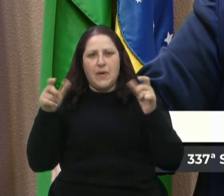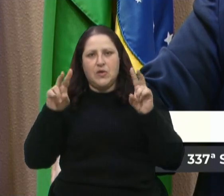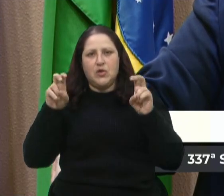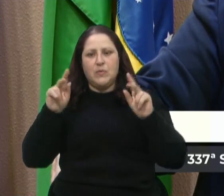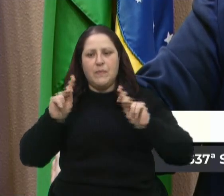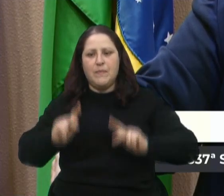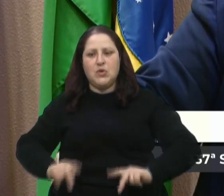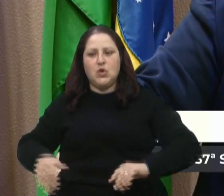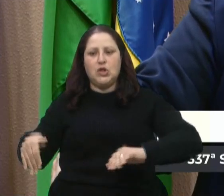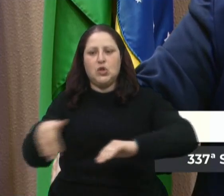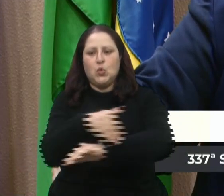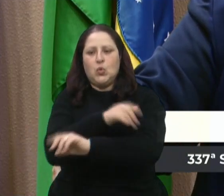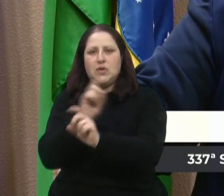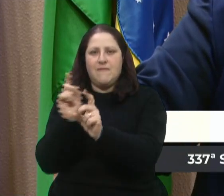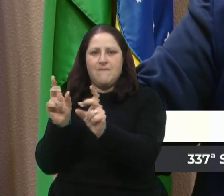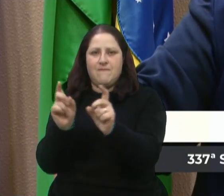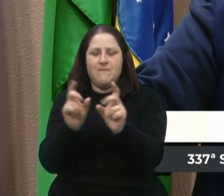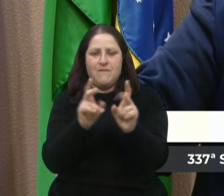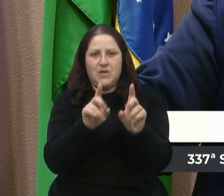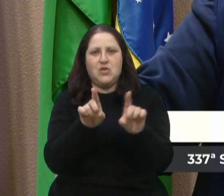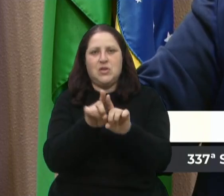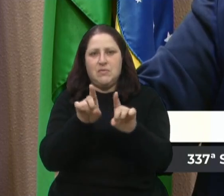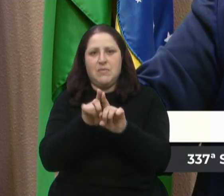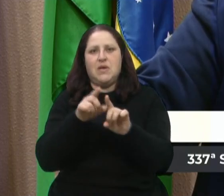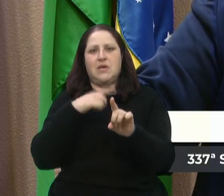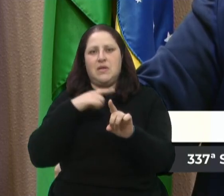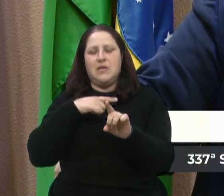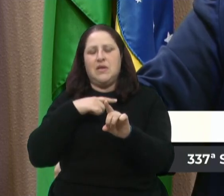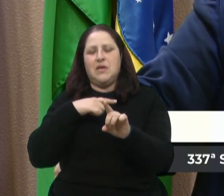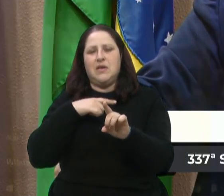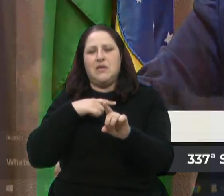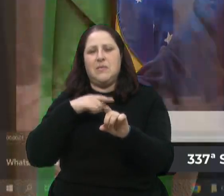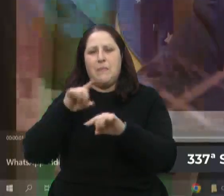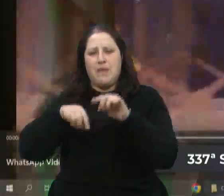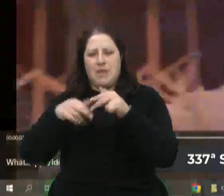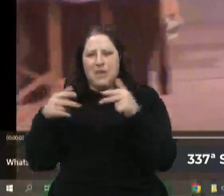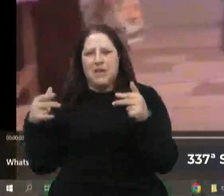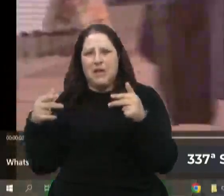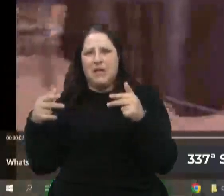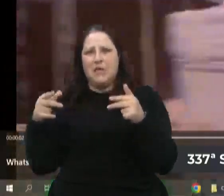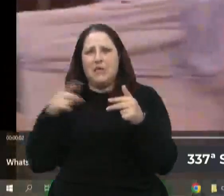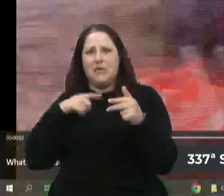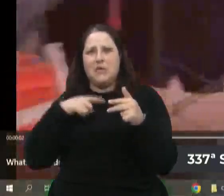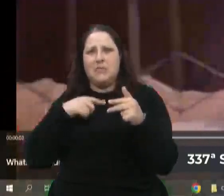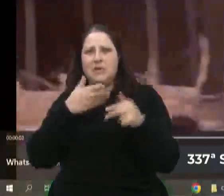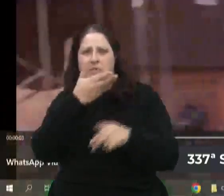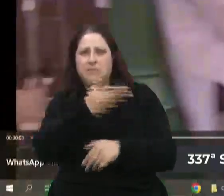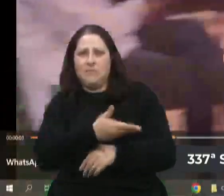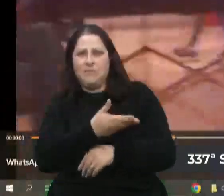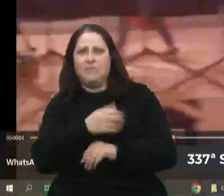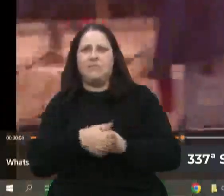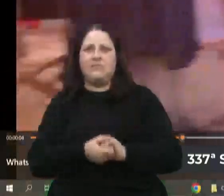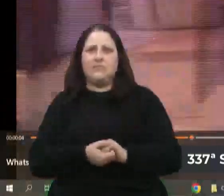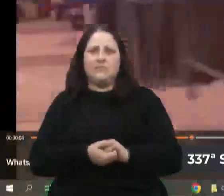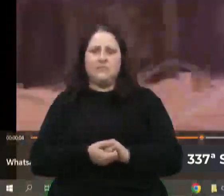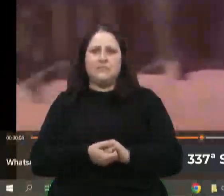ambulante. Inclusive com manequins, com prateleiras. Acompanhe as cenas, por